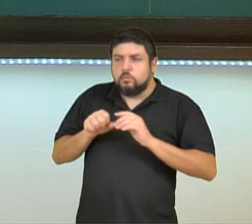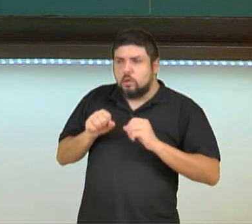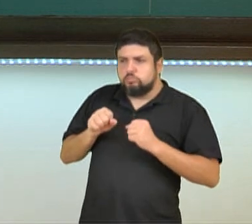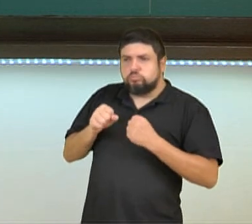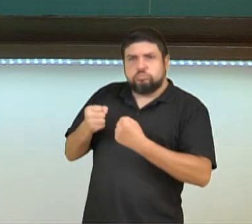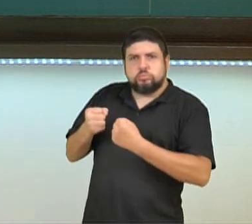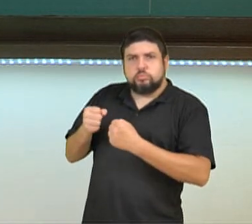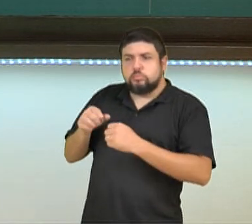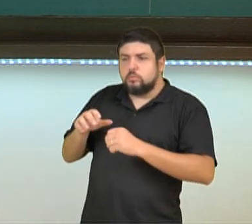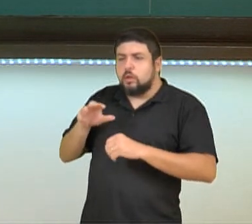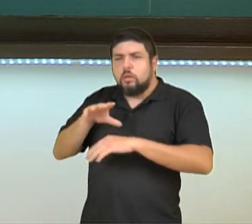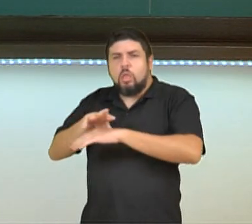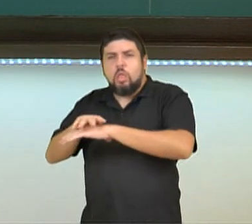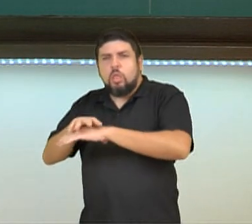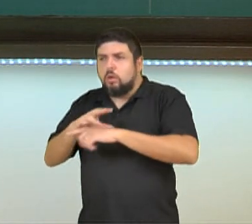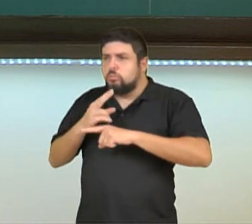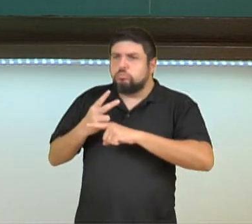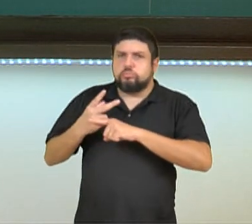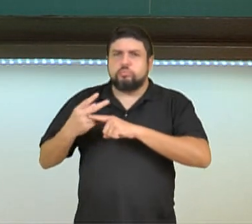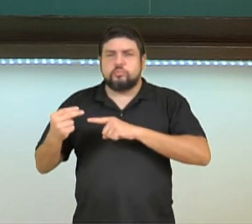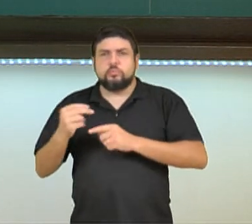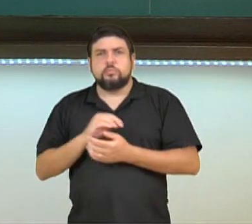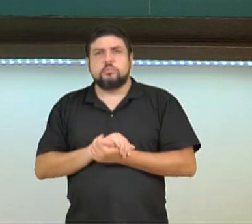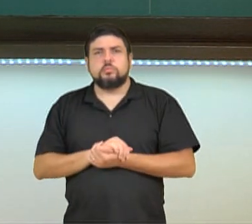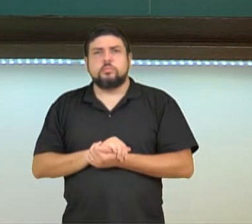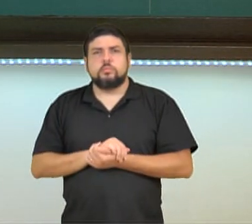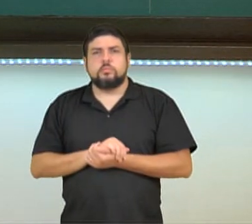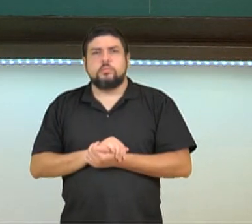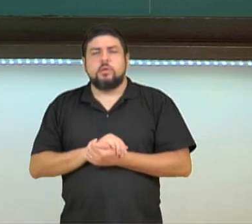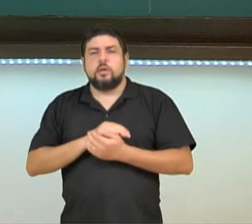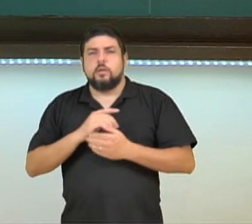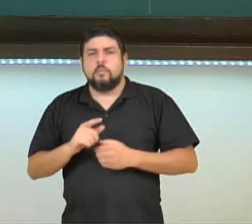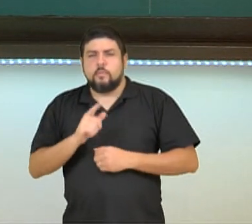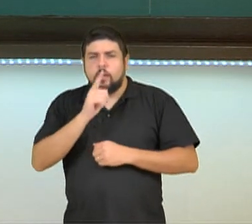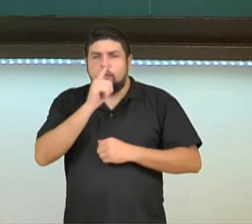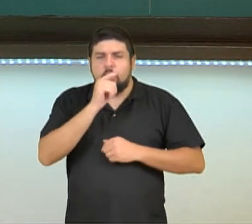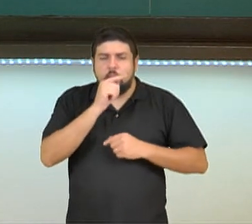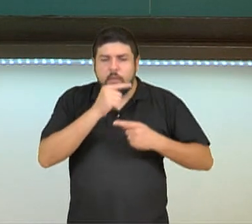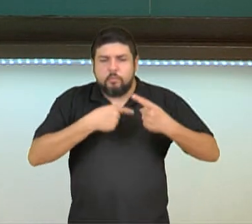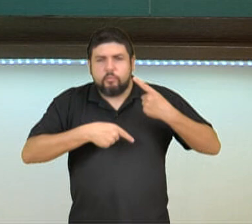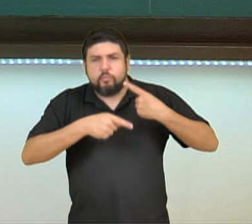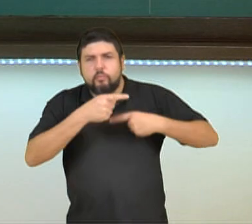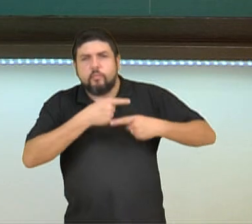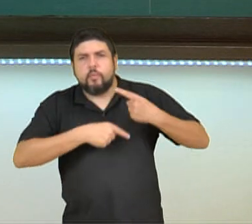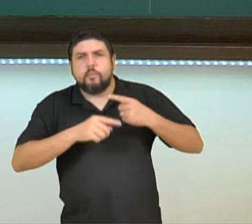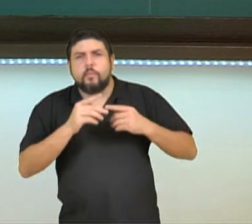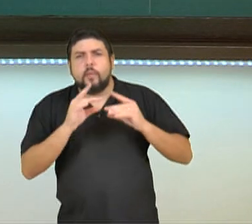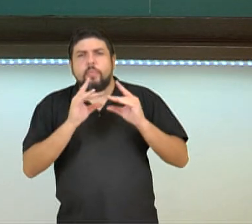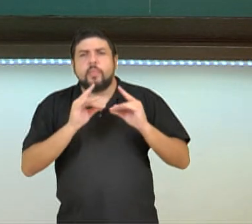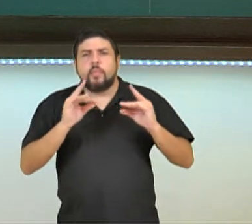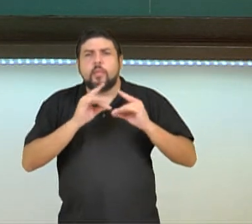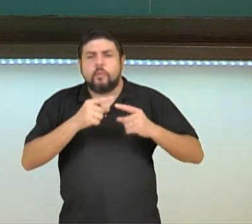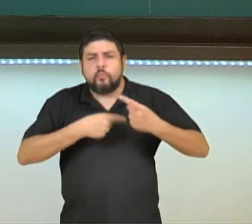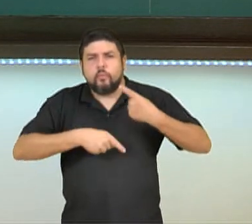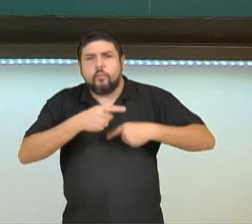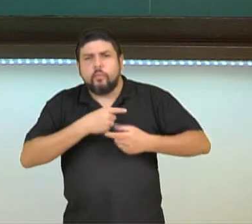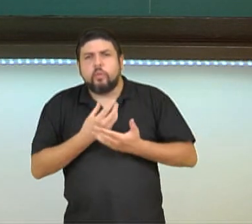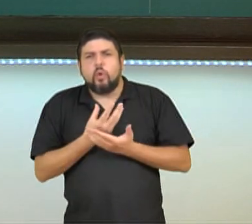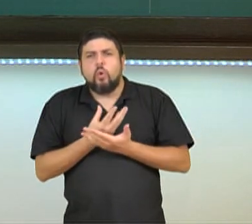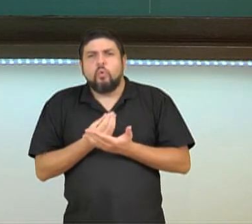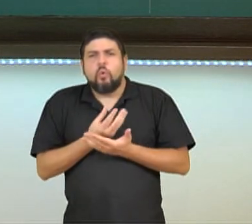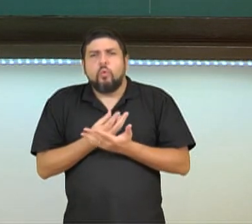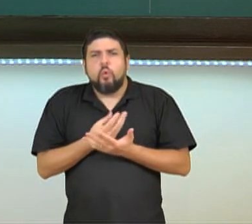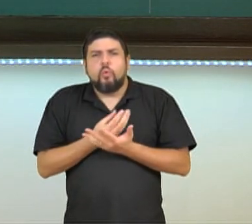tá? Então, a função dele é atuar na drenagem dos líquidos, filtrando esses líquidos e, ao